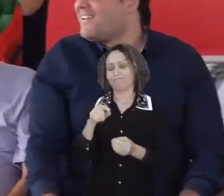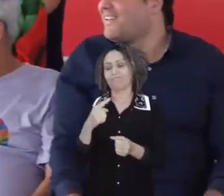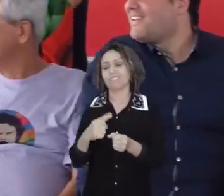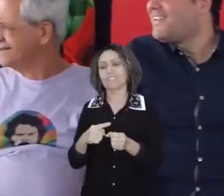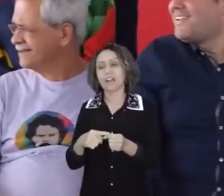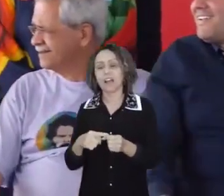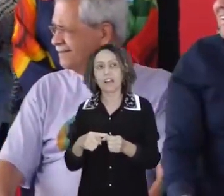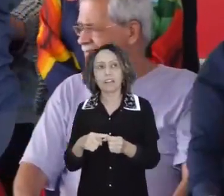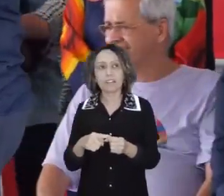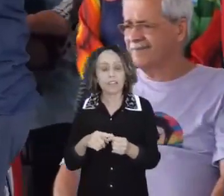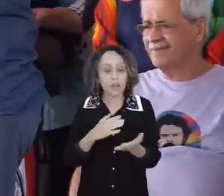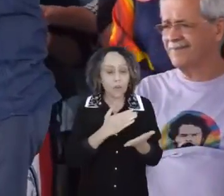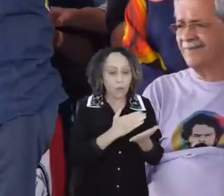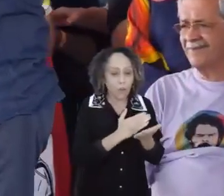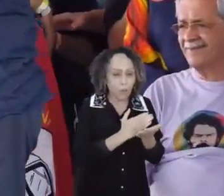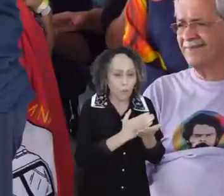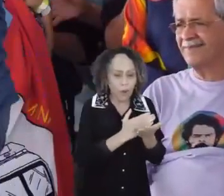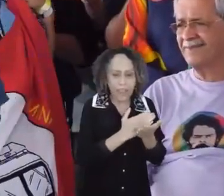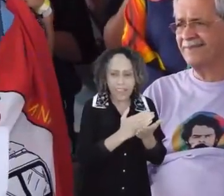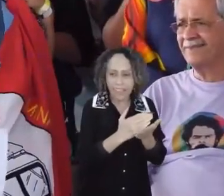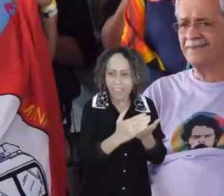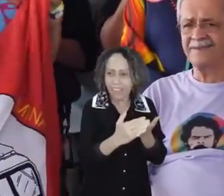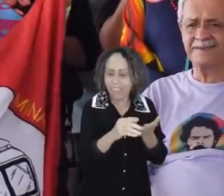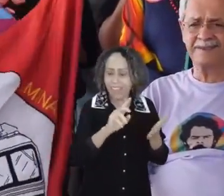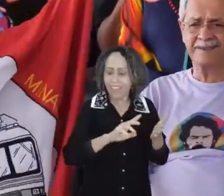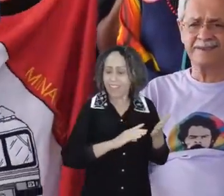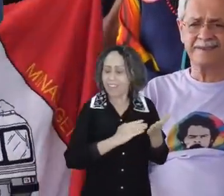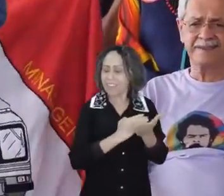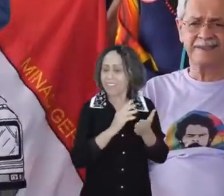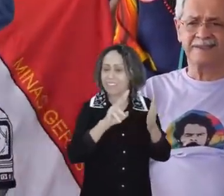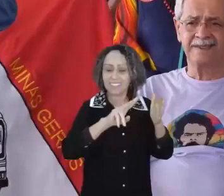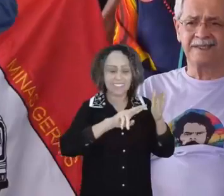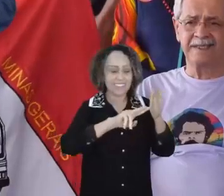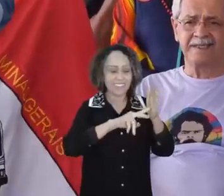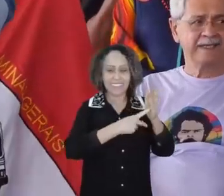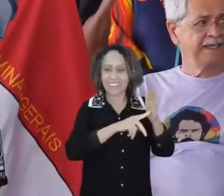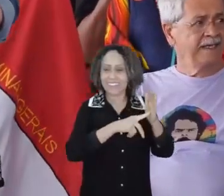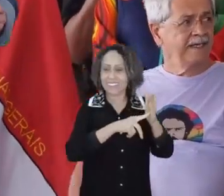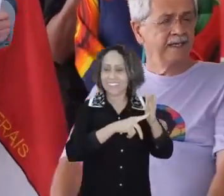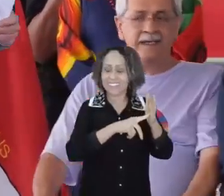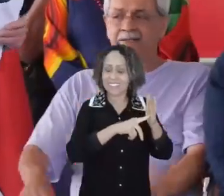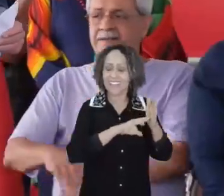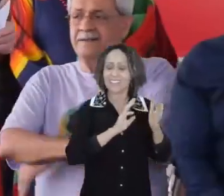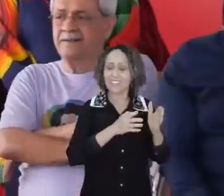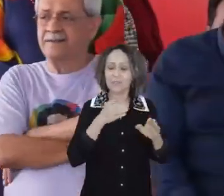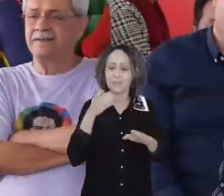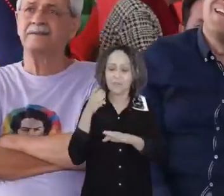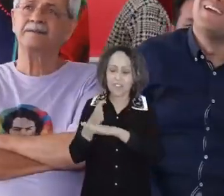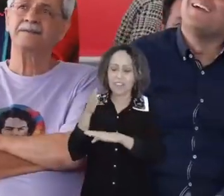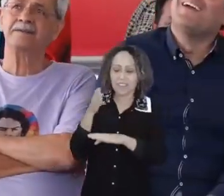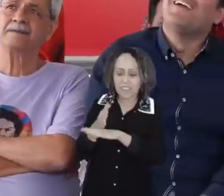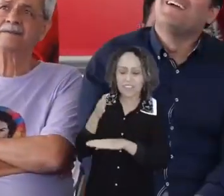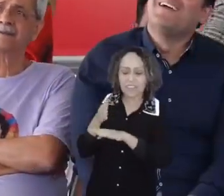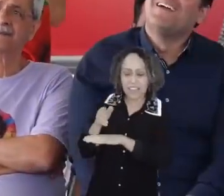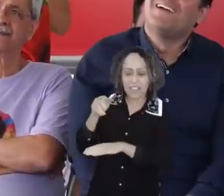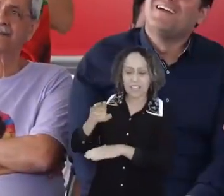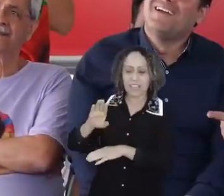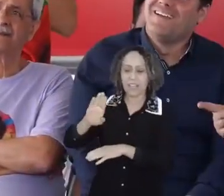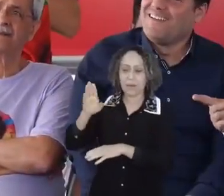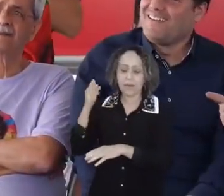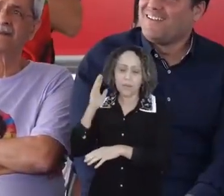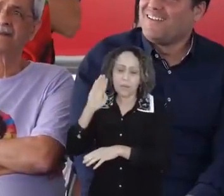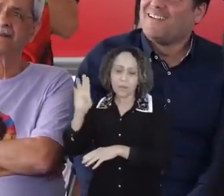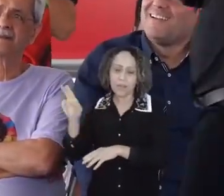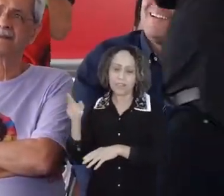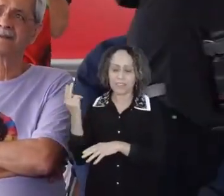visitar, cada vez que eu vinha a Belo Horizonte, eu vinha em Contagem. Eu queria primeiro, Marília, dizer para você